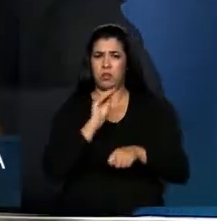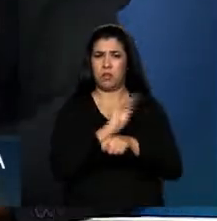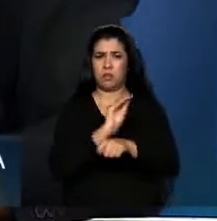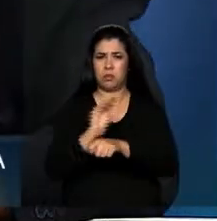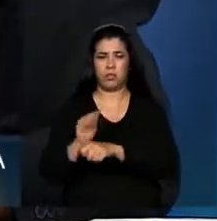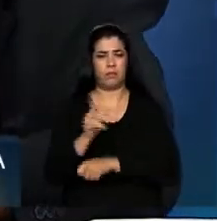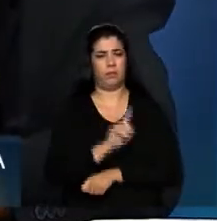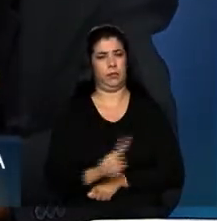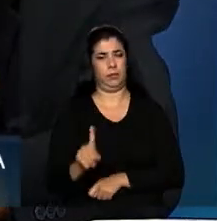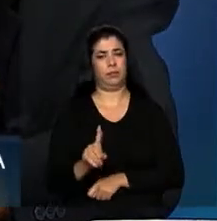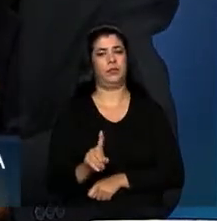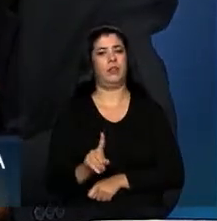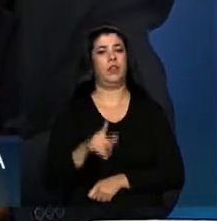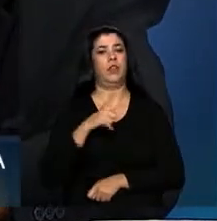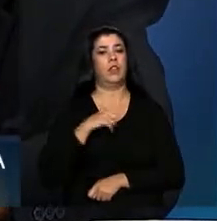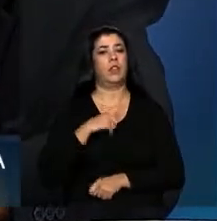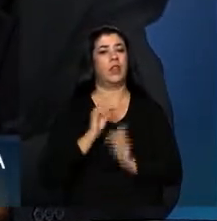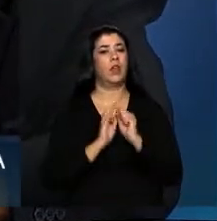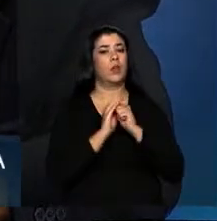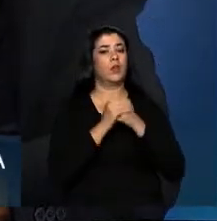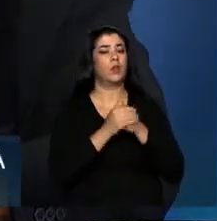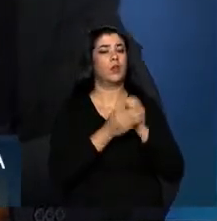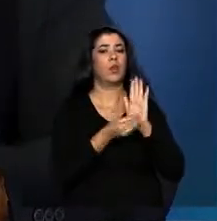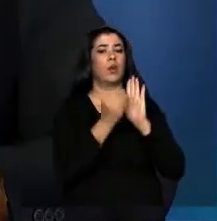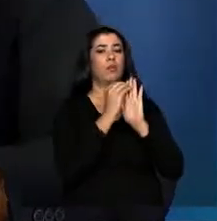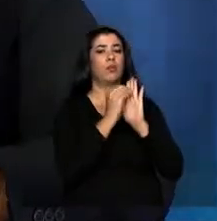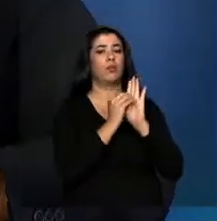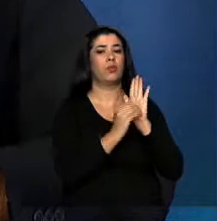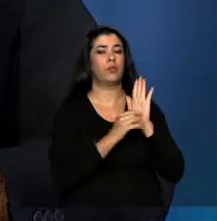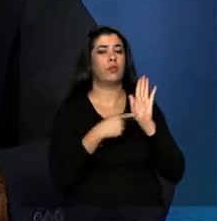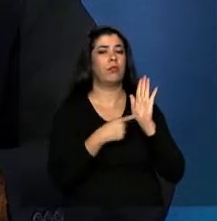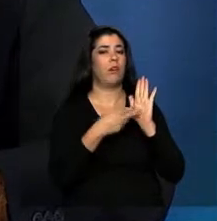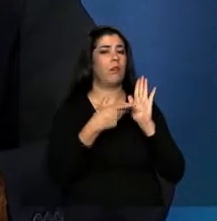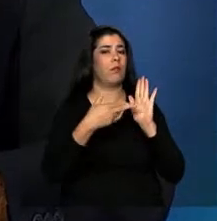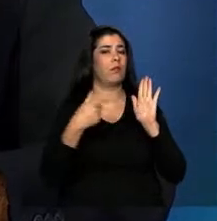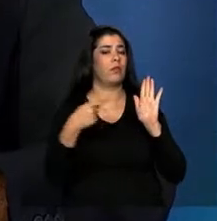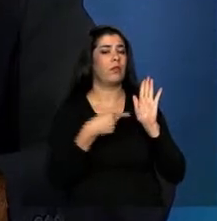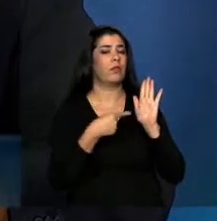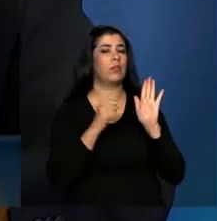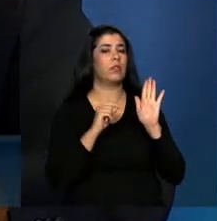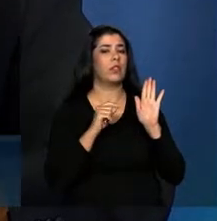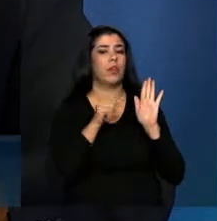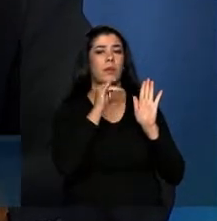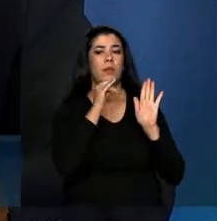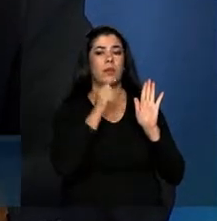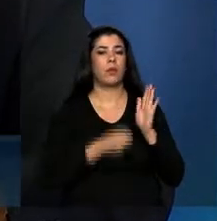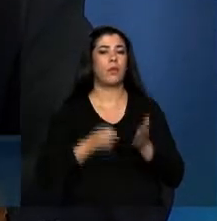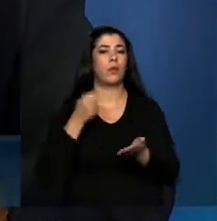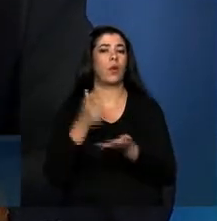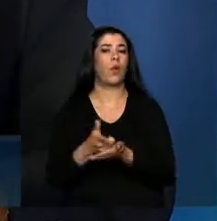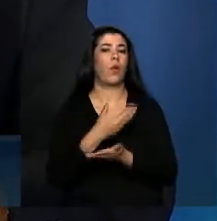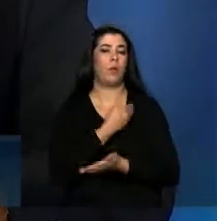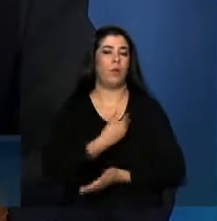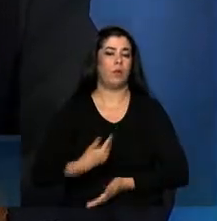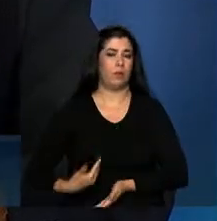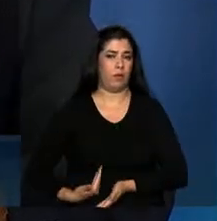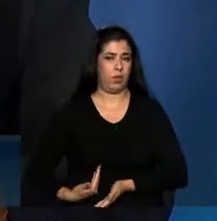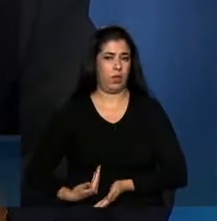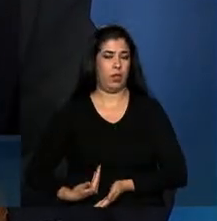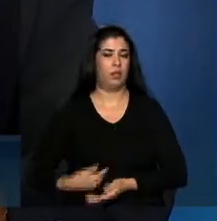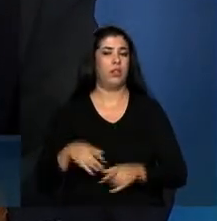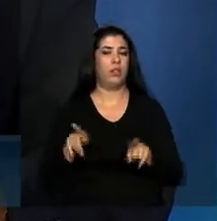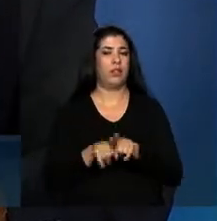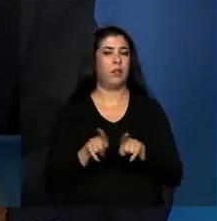aí também elementos, por exemplo, das compras governamentais, enfim,